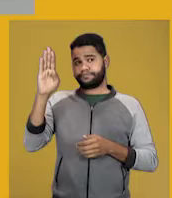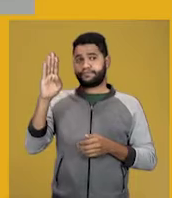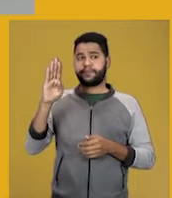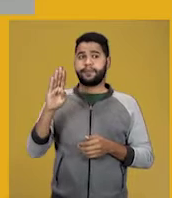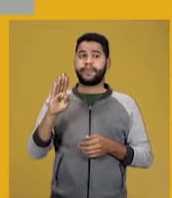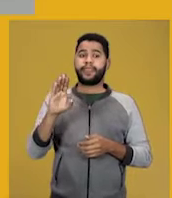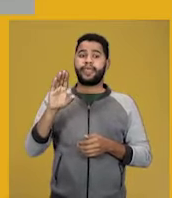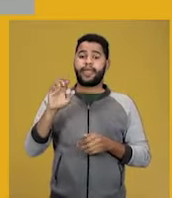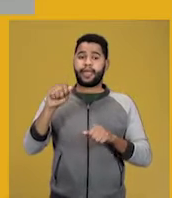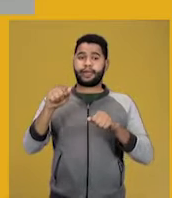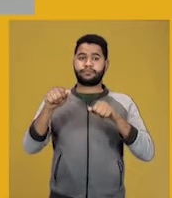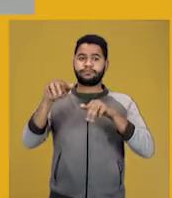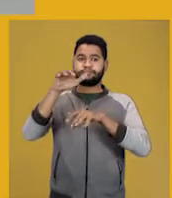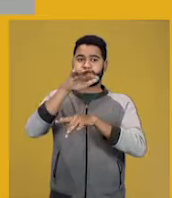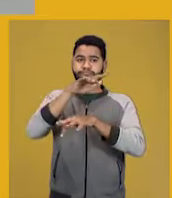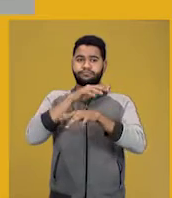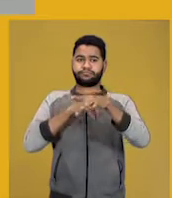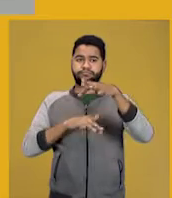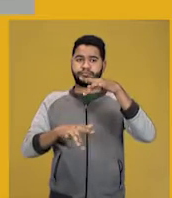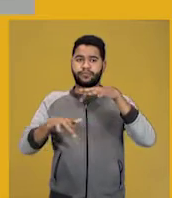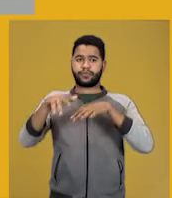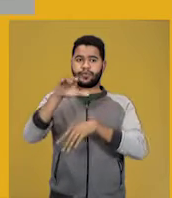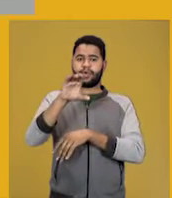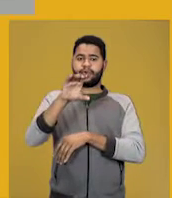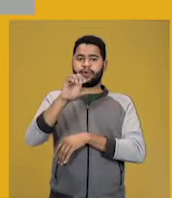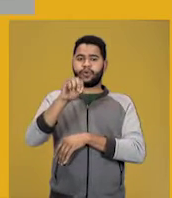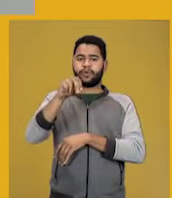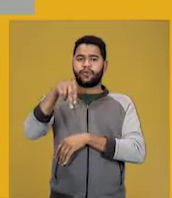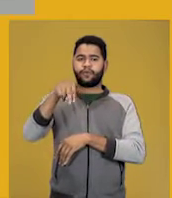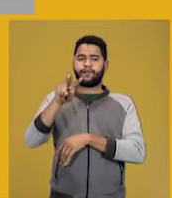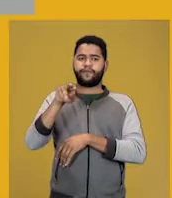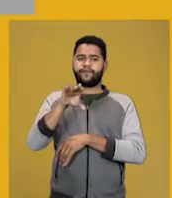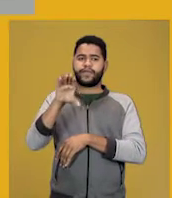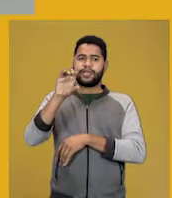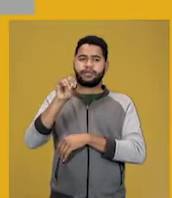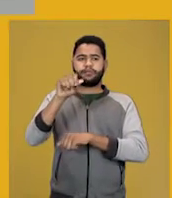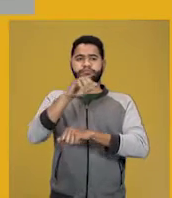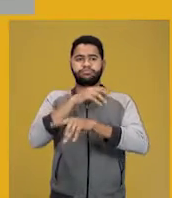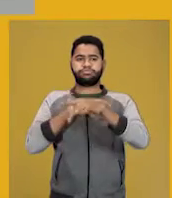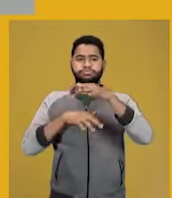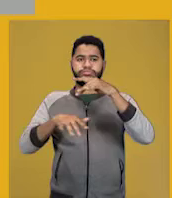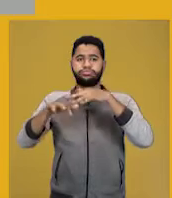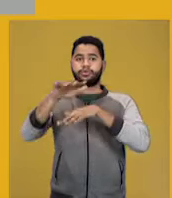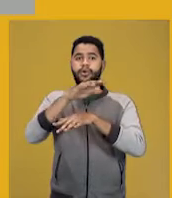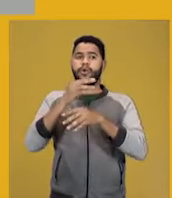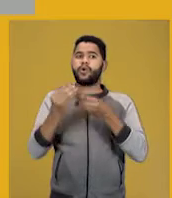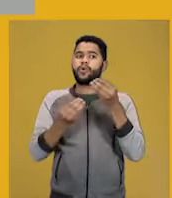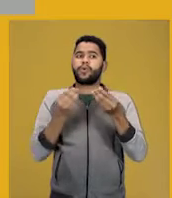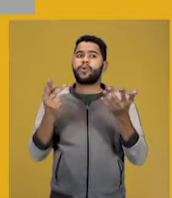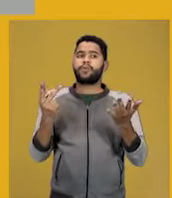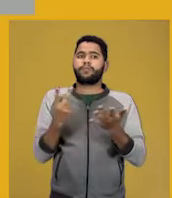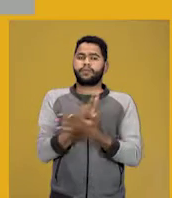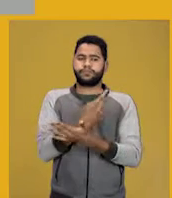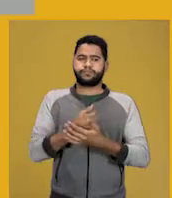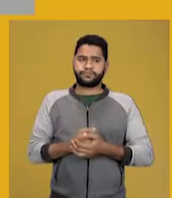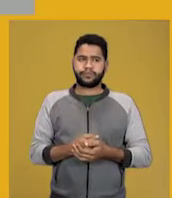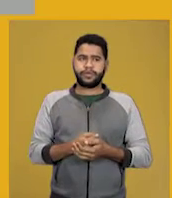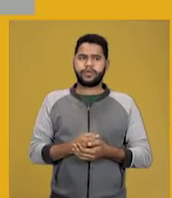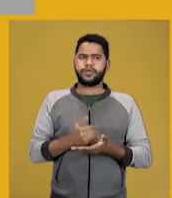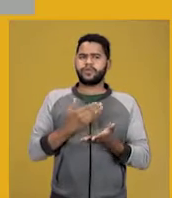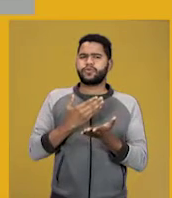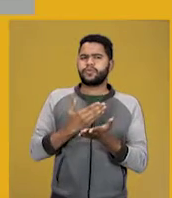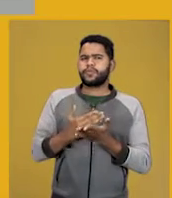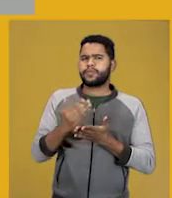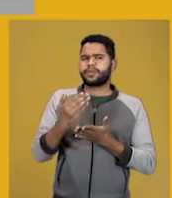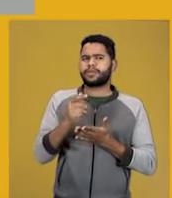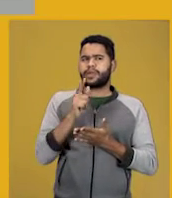que vai haver ali dentro. Se vai haver uma convecção ali dentro, eu tenho que entender como que ela acontece. Se eu começar